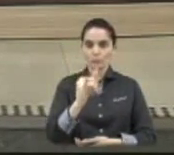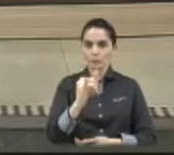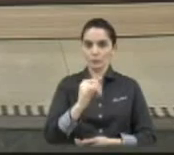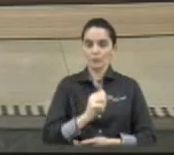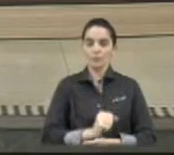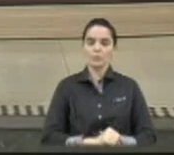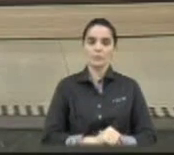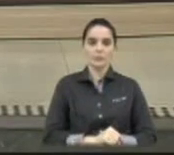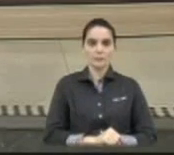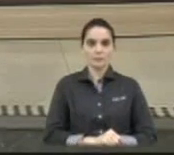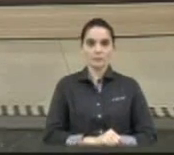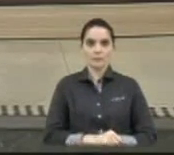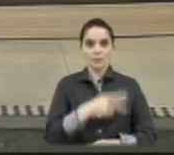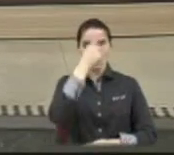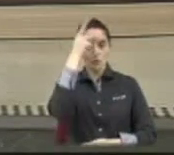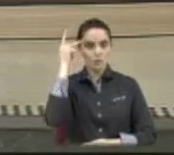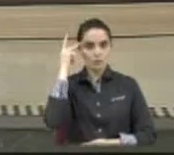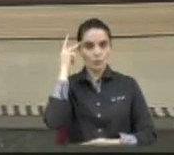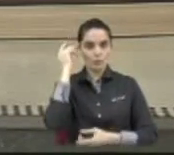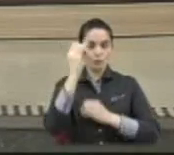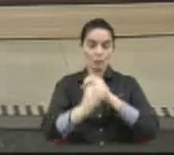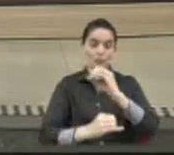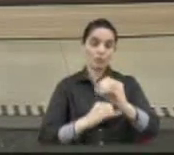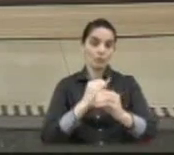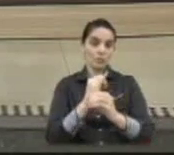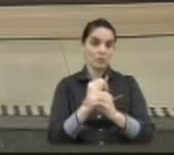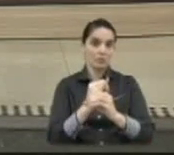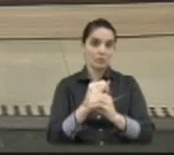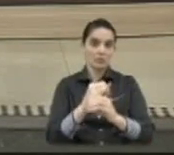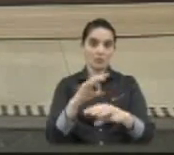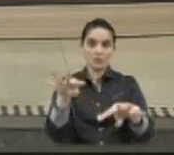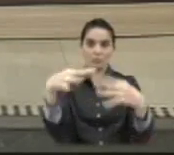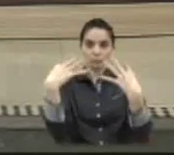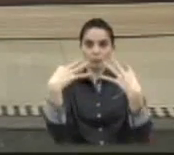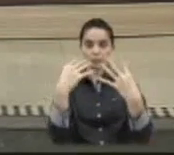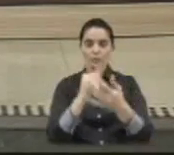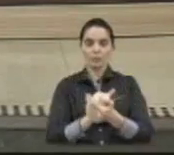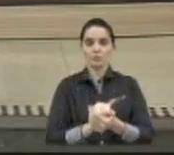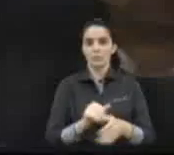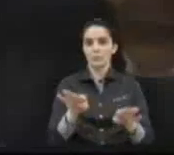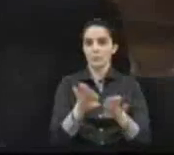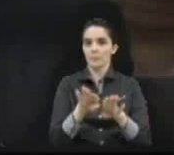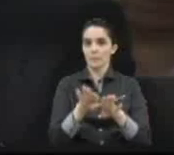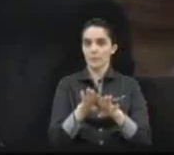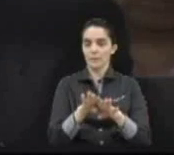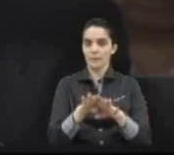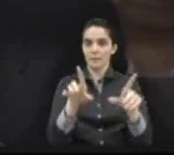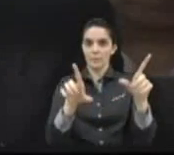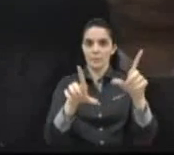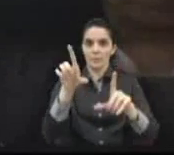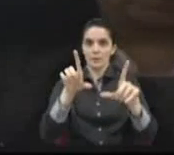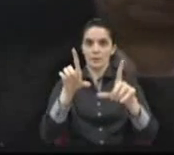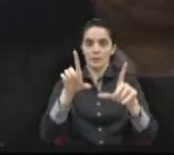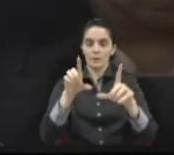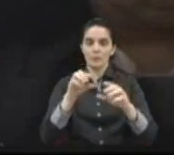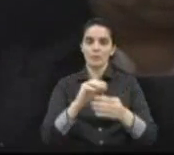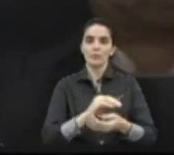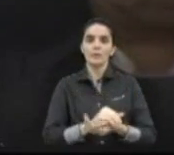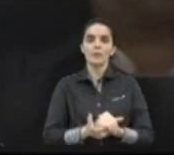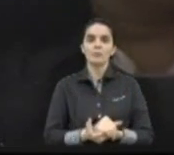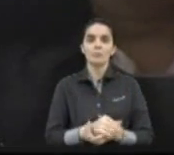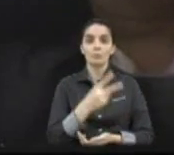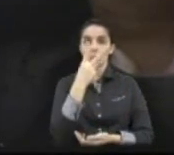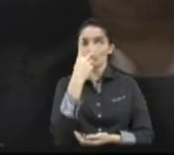as pessoas que nos assistem através da internet e também da NET, canal 4, e também o público presente, os